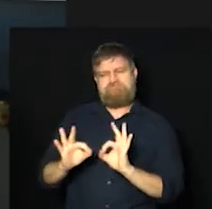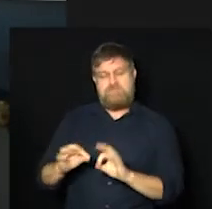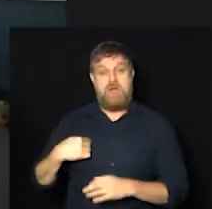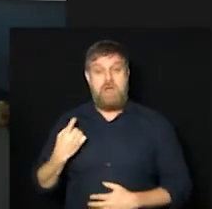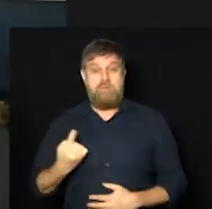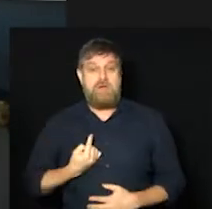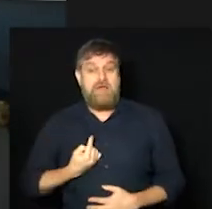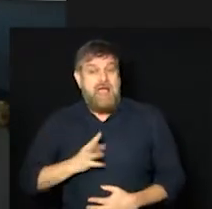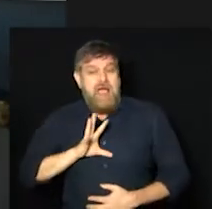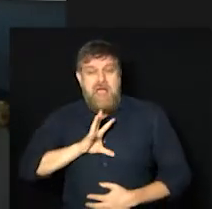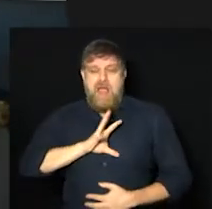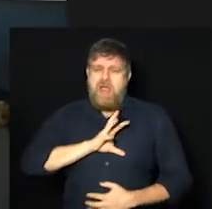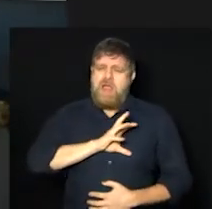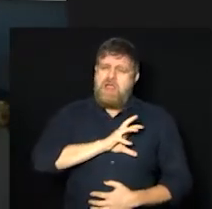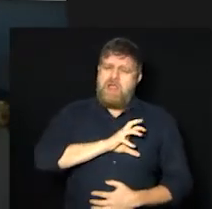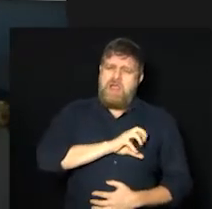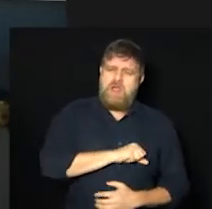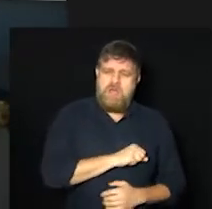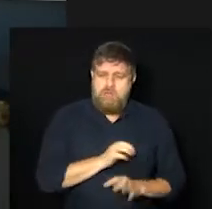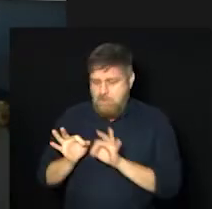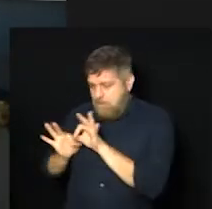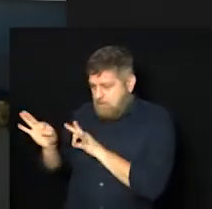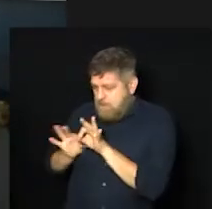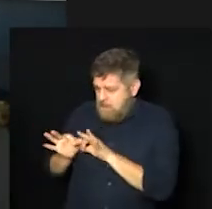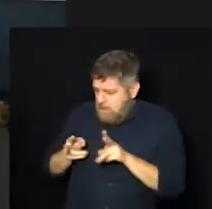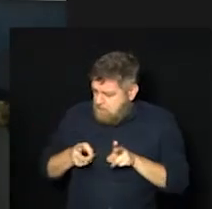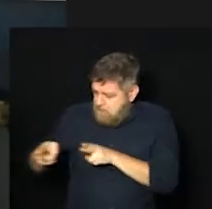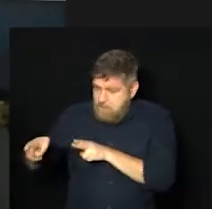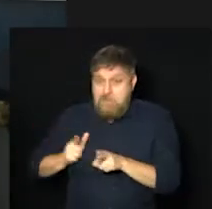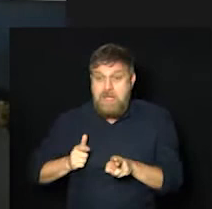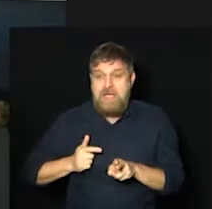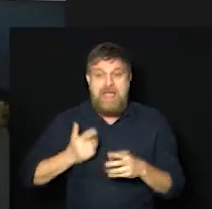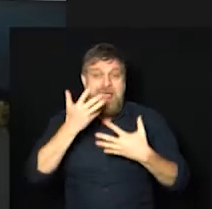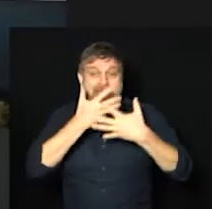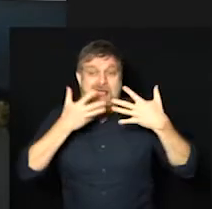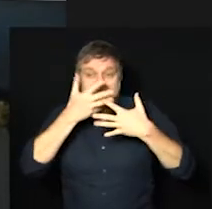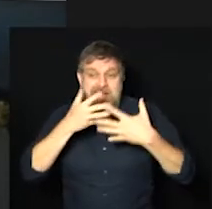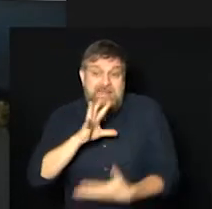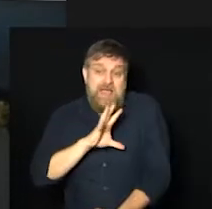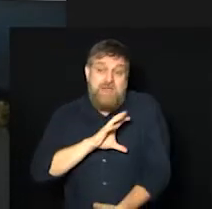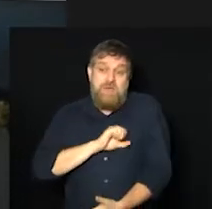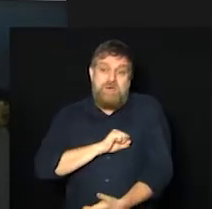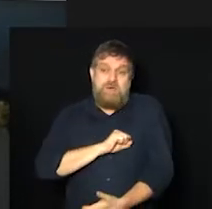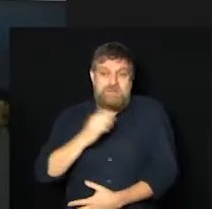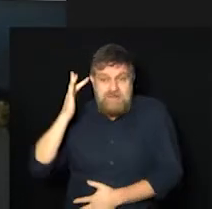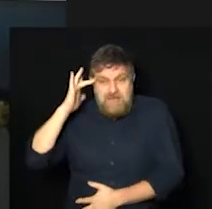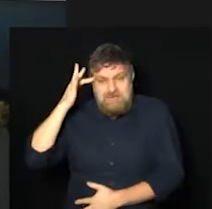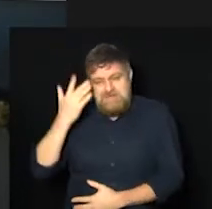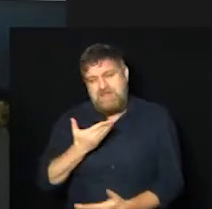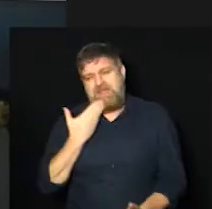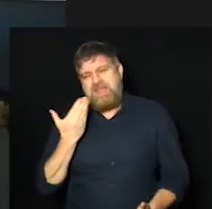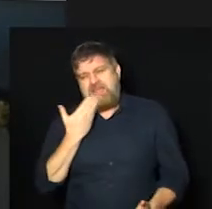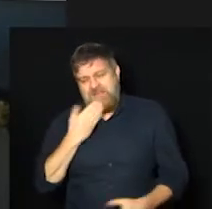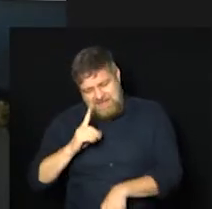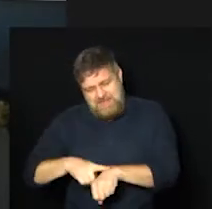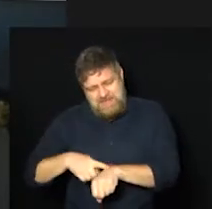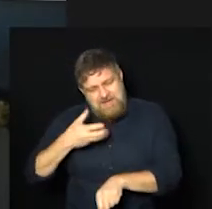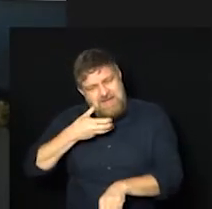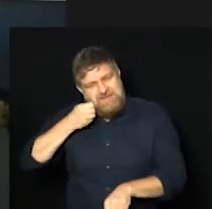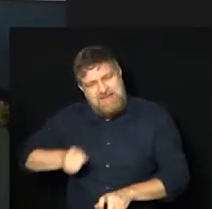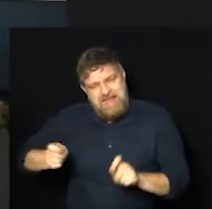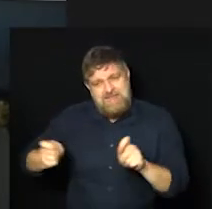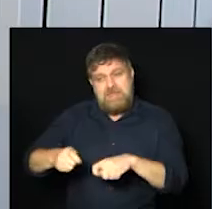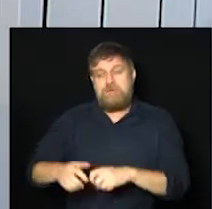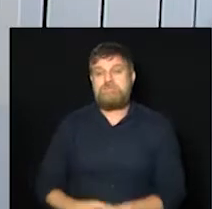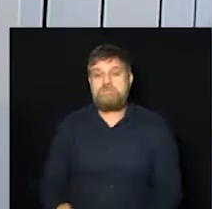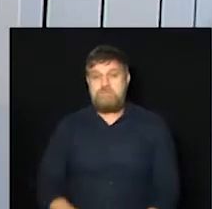eu amo fazer isso, eu amo produzir, eu amo cantar, então eu acho que fica fácil da gente arrumar um tempinho. Ô, Débora,